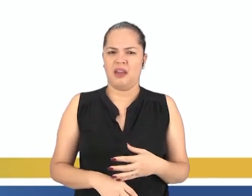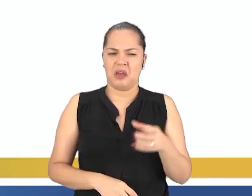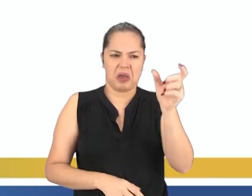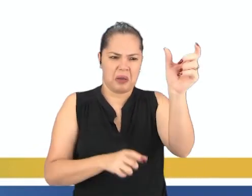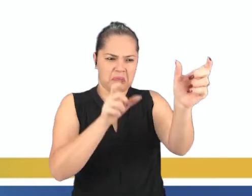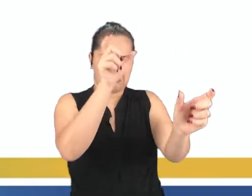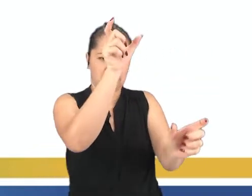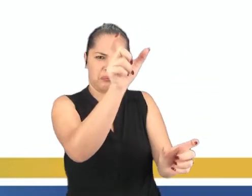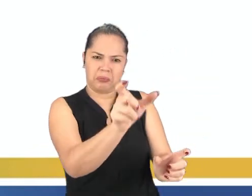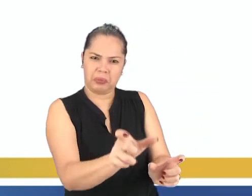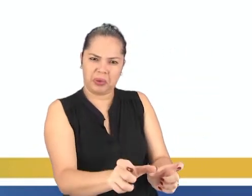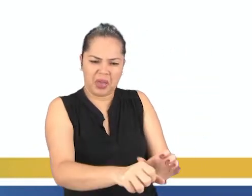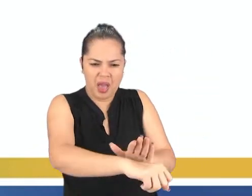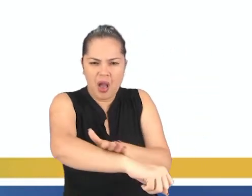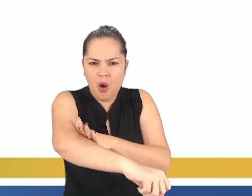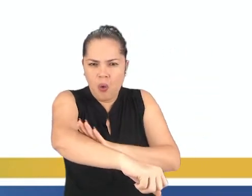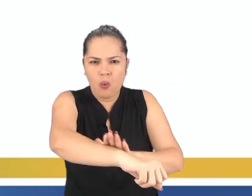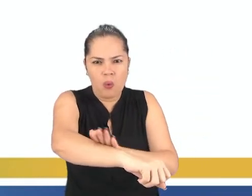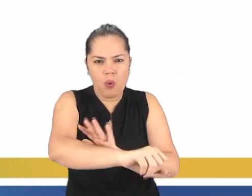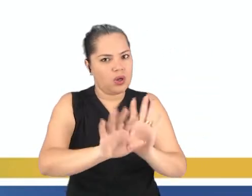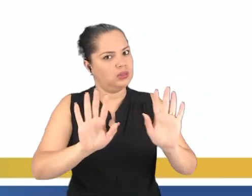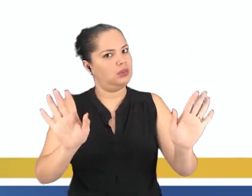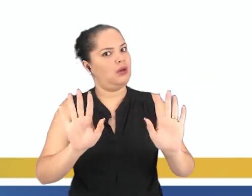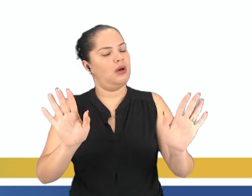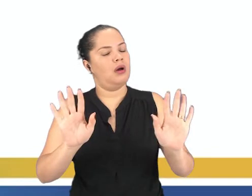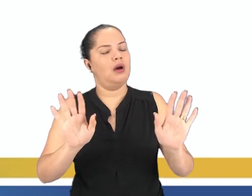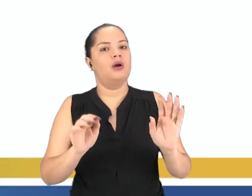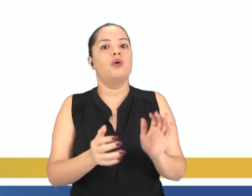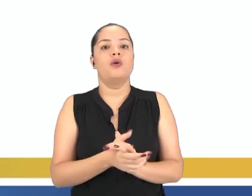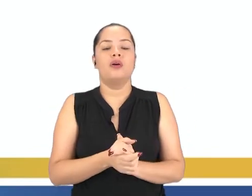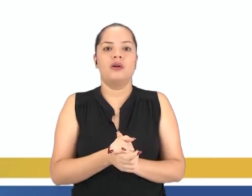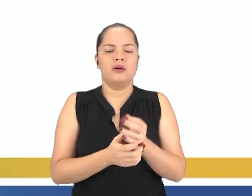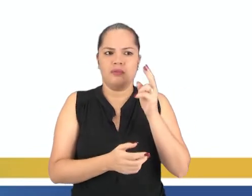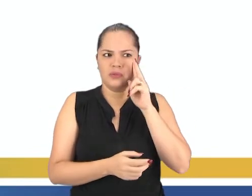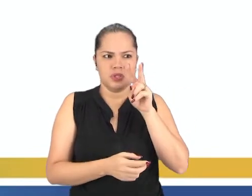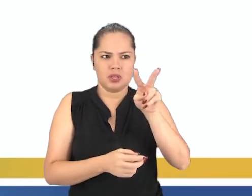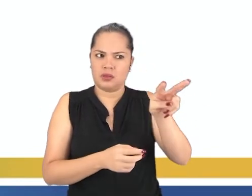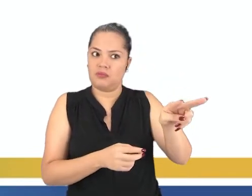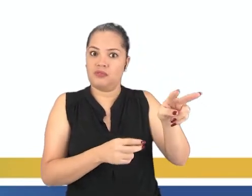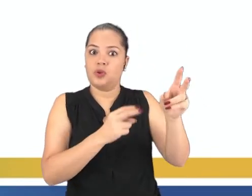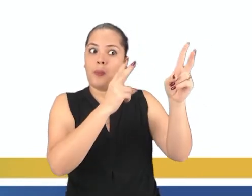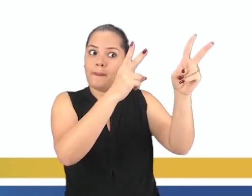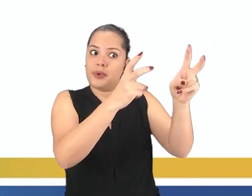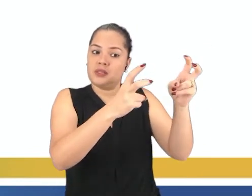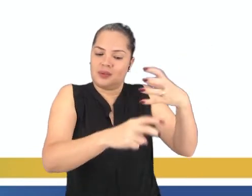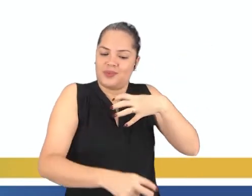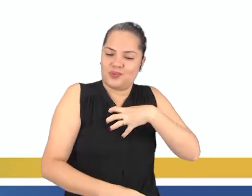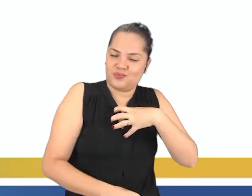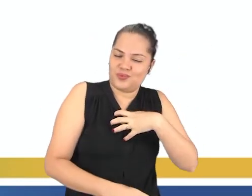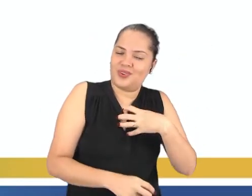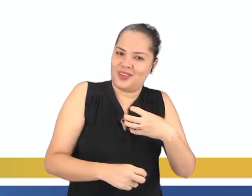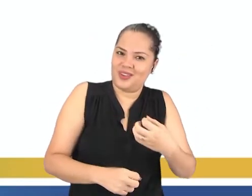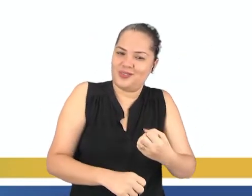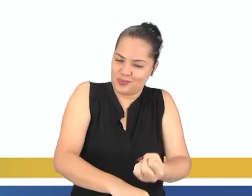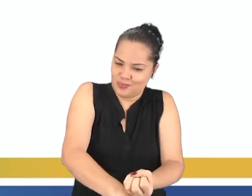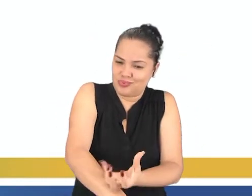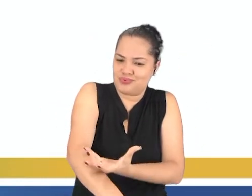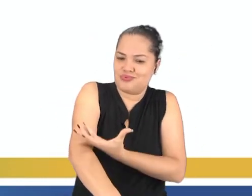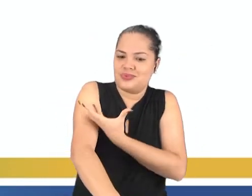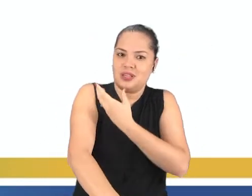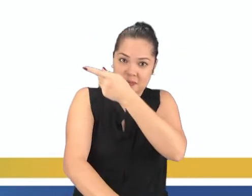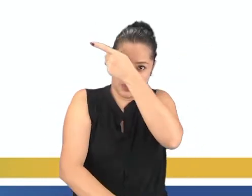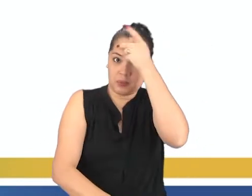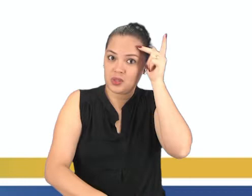pele. Exercite isso. O essencial você ainda não viu, que é o coração. Outro exercício que vocês devem